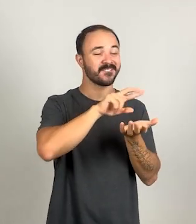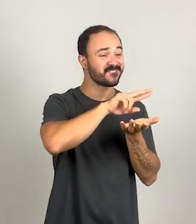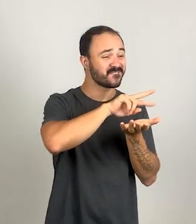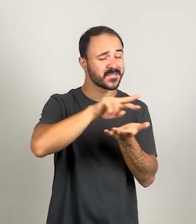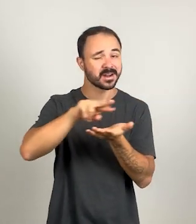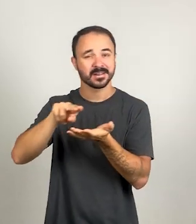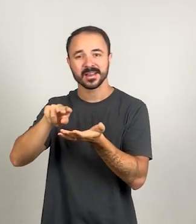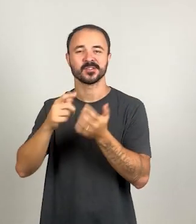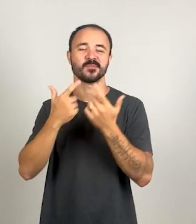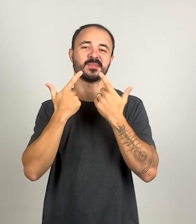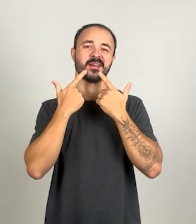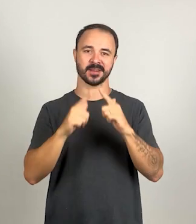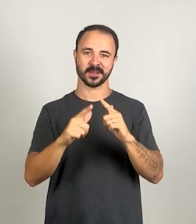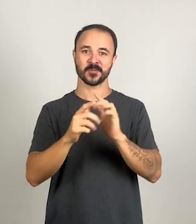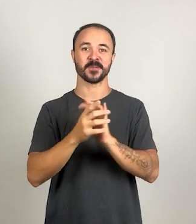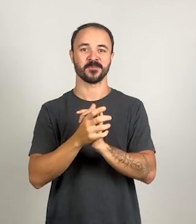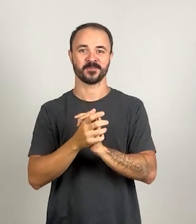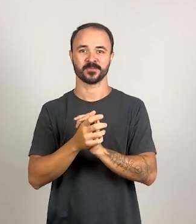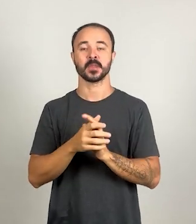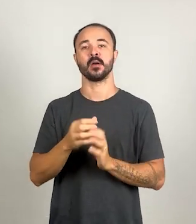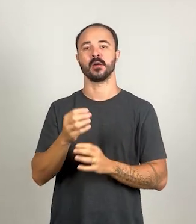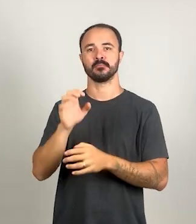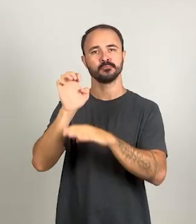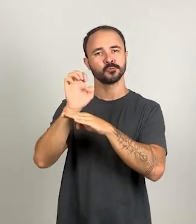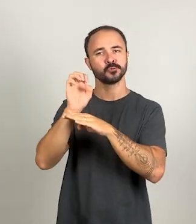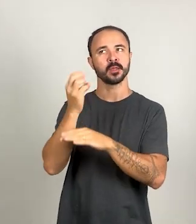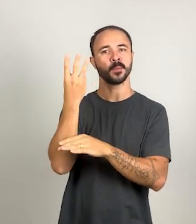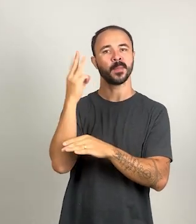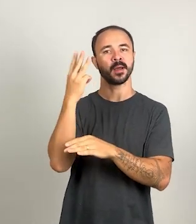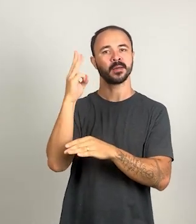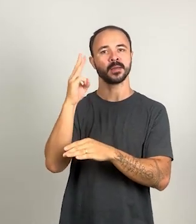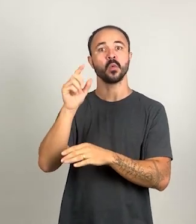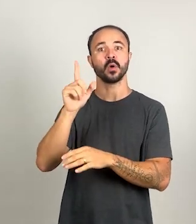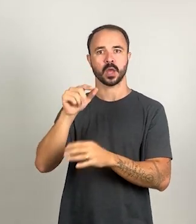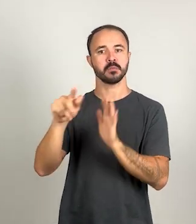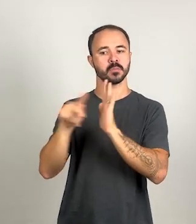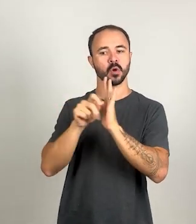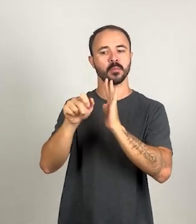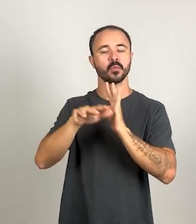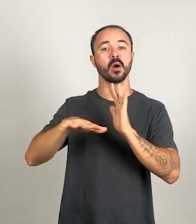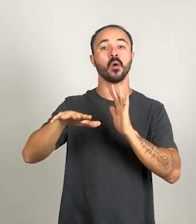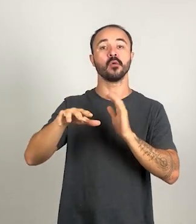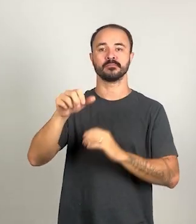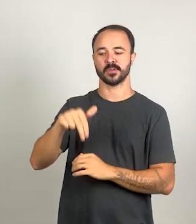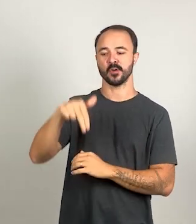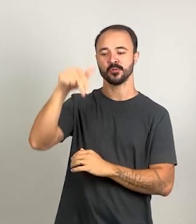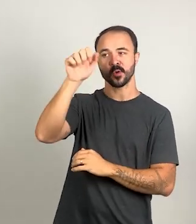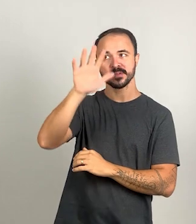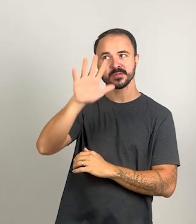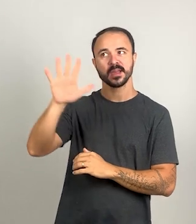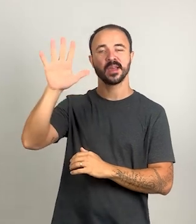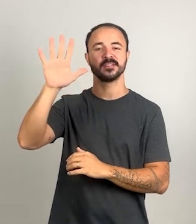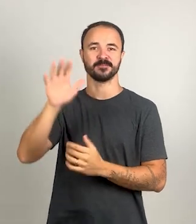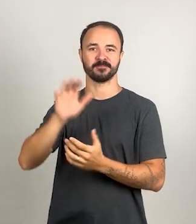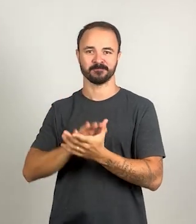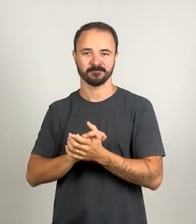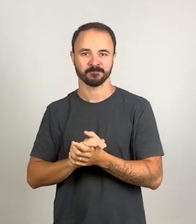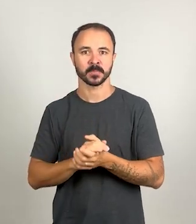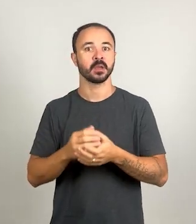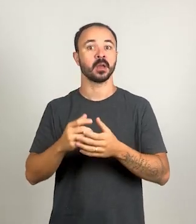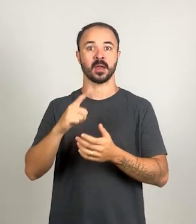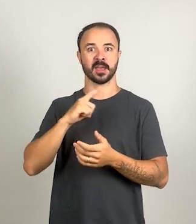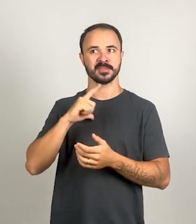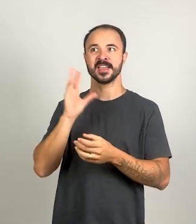localizado na região Nordeste do Brasil é um estado conhecido por sua rica diversidade cultural e linguística o nosso